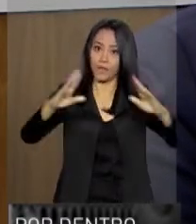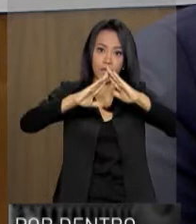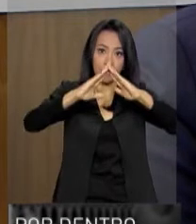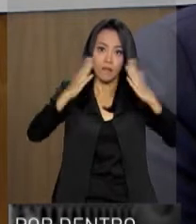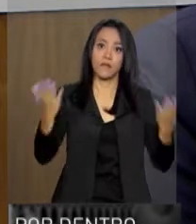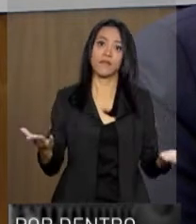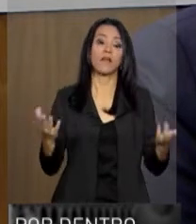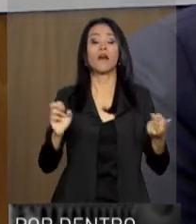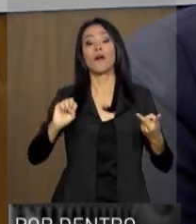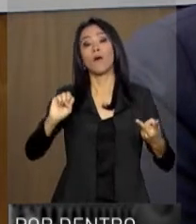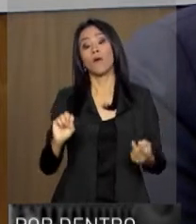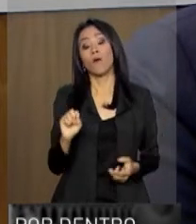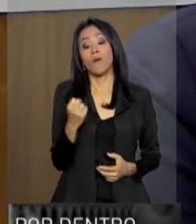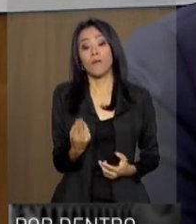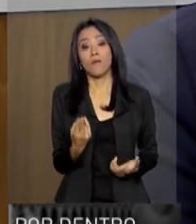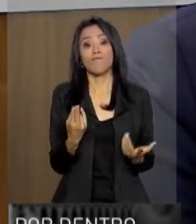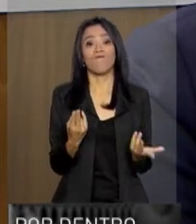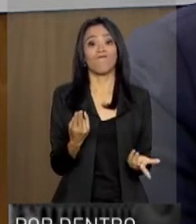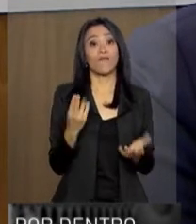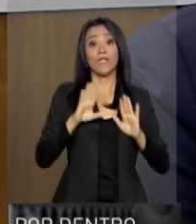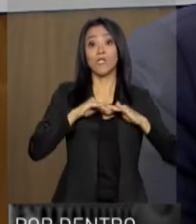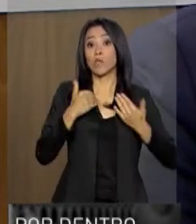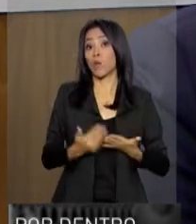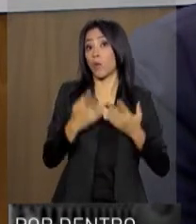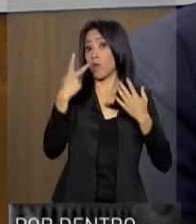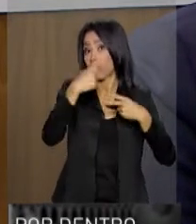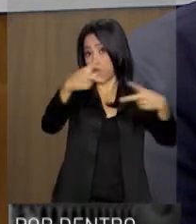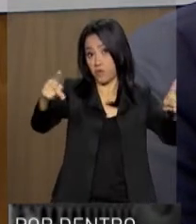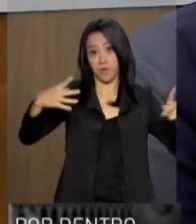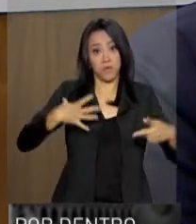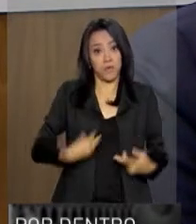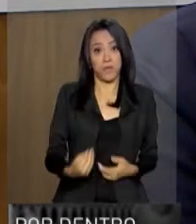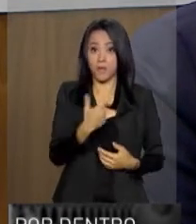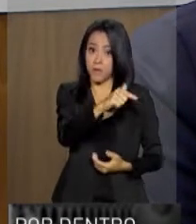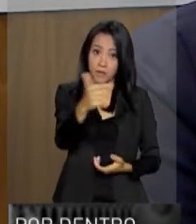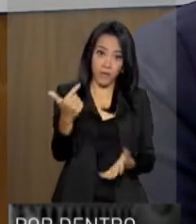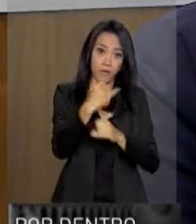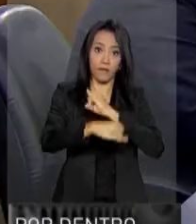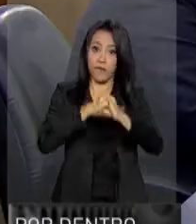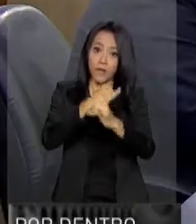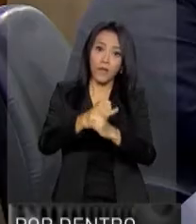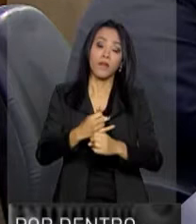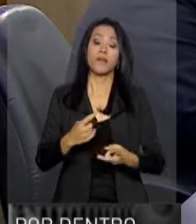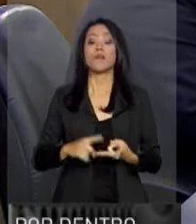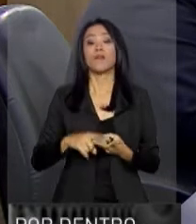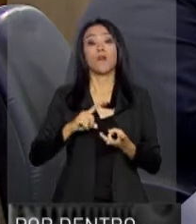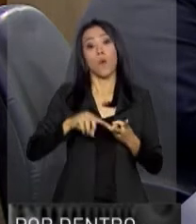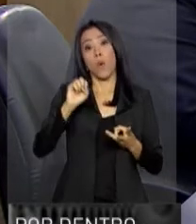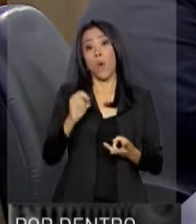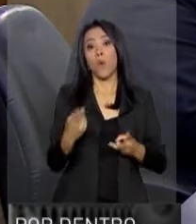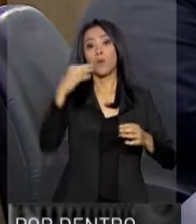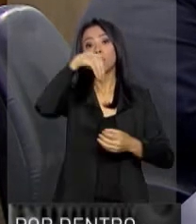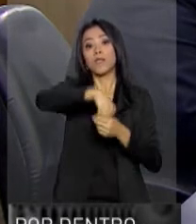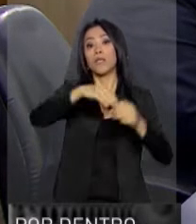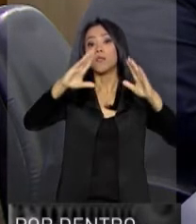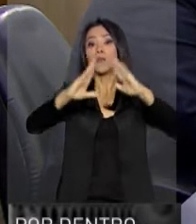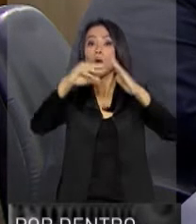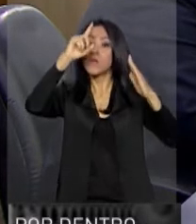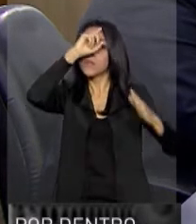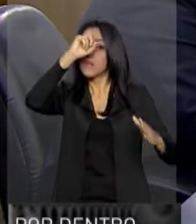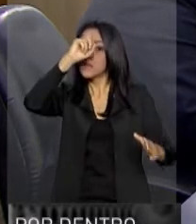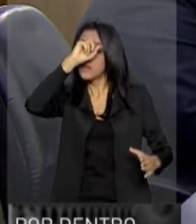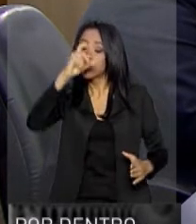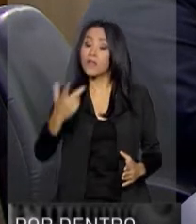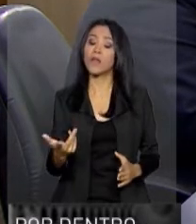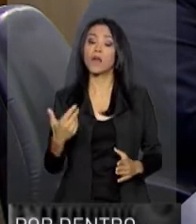ou não tem na escola dos seus filhos ou não tem no centro de saúde que eles têm